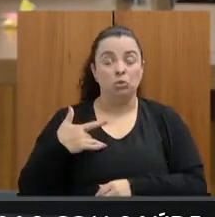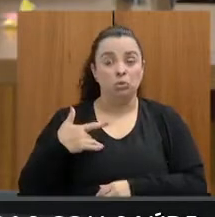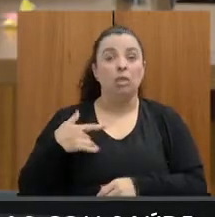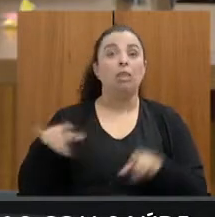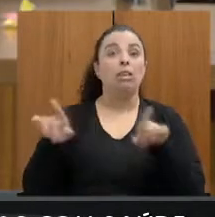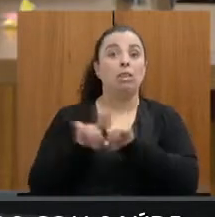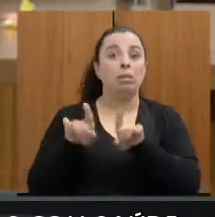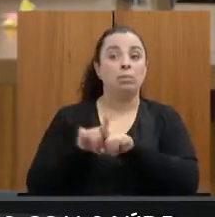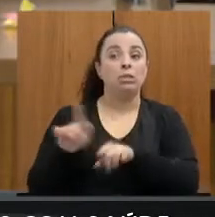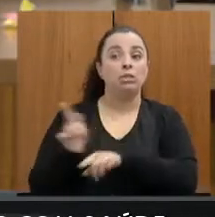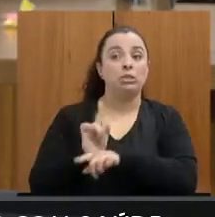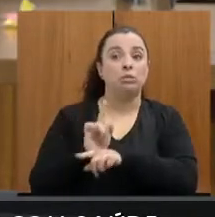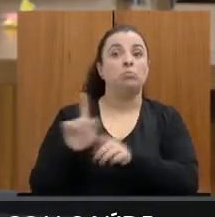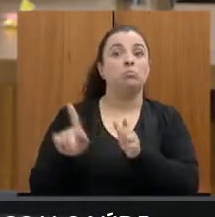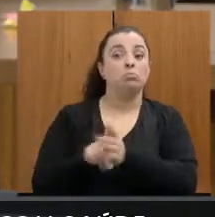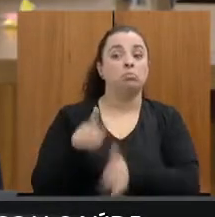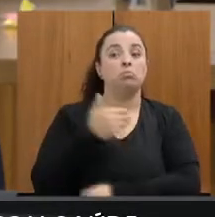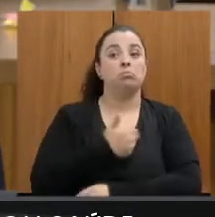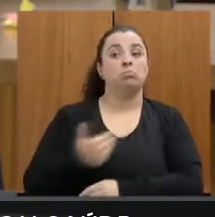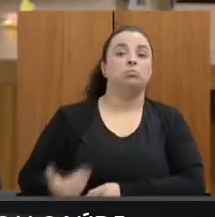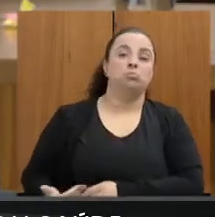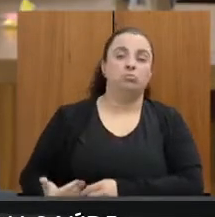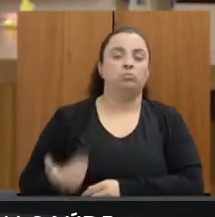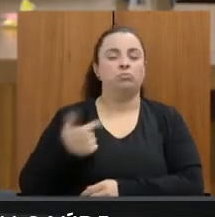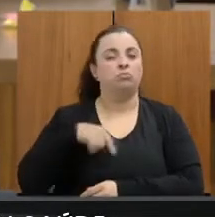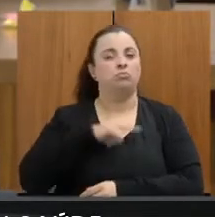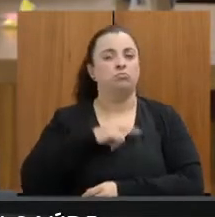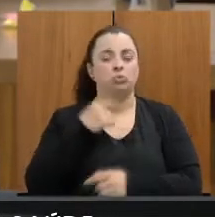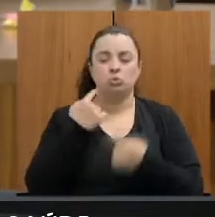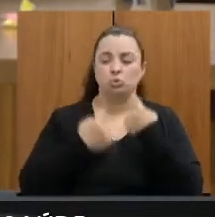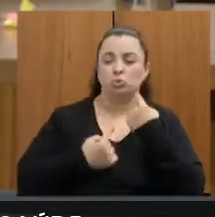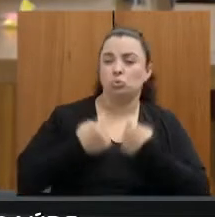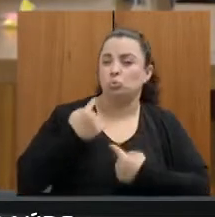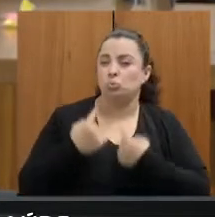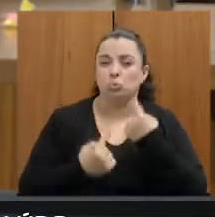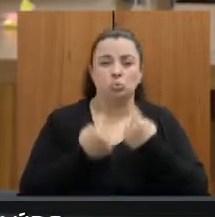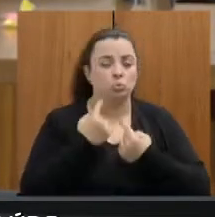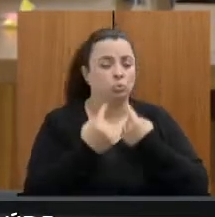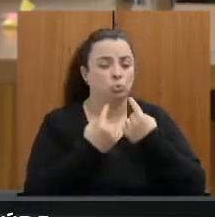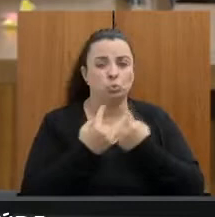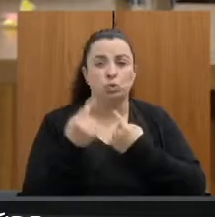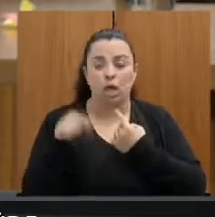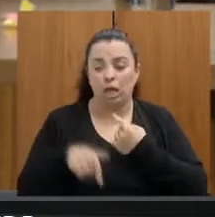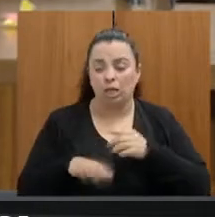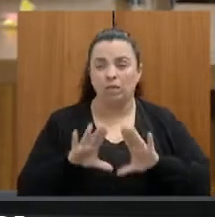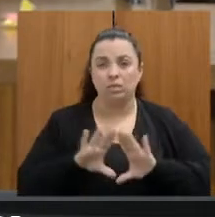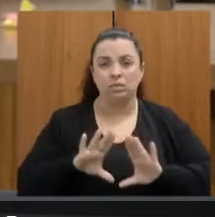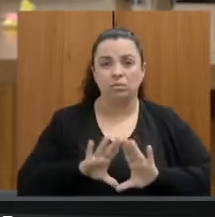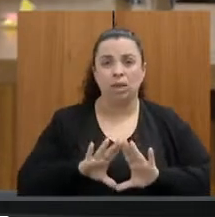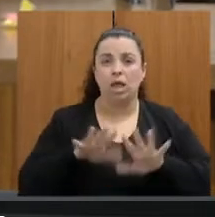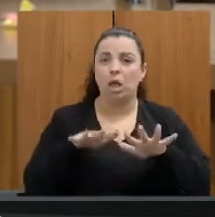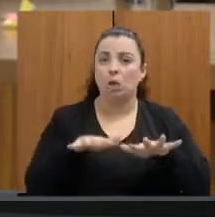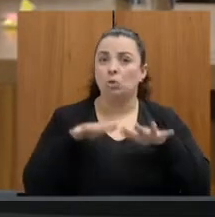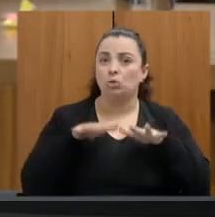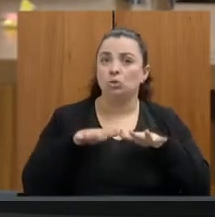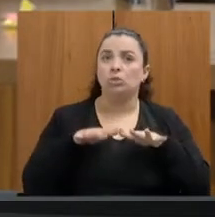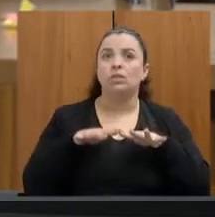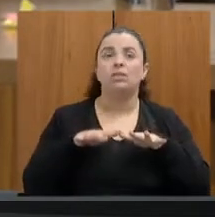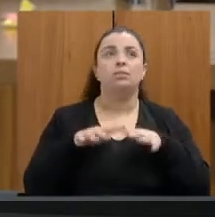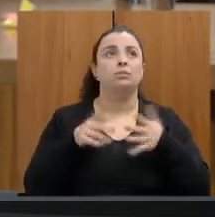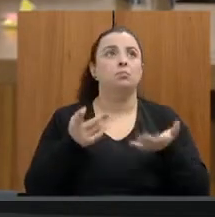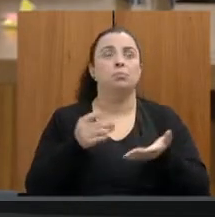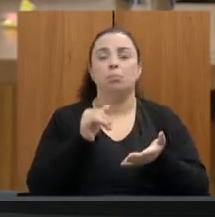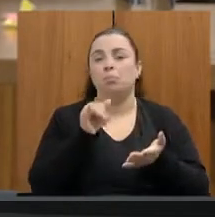o que a gente discutia aqui na Assembleia era audiência pública do